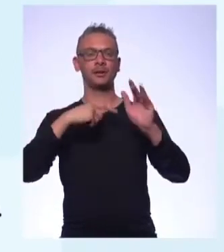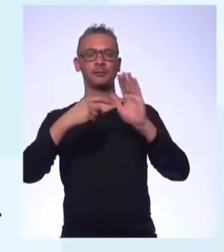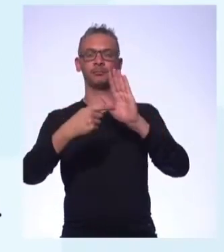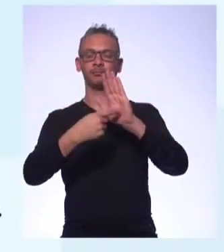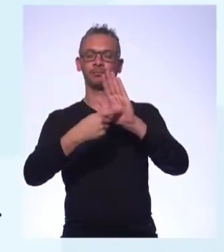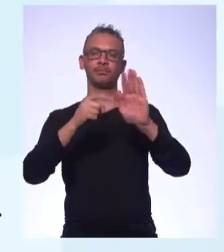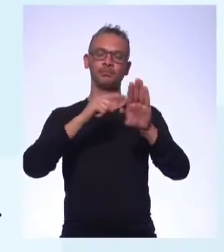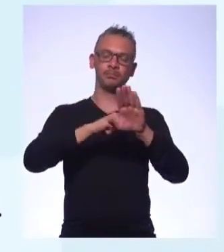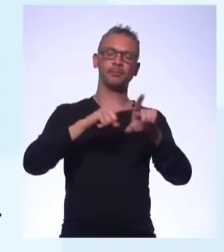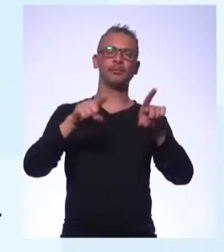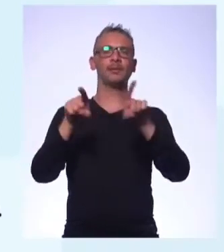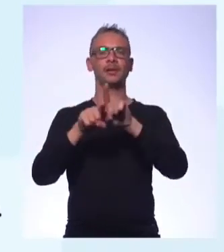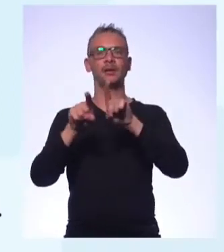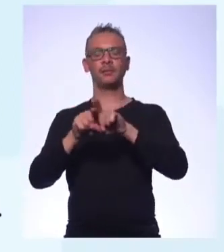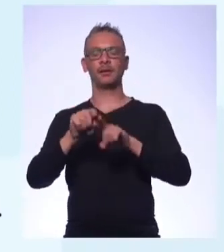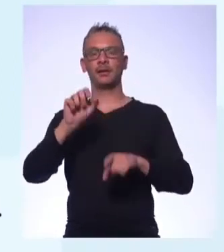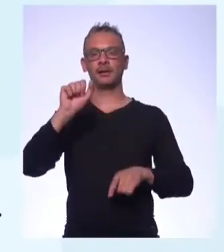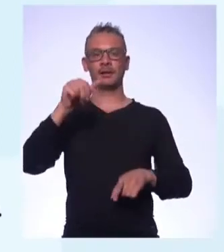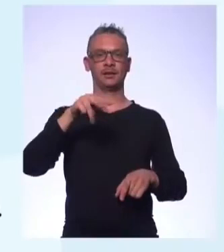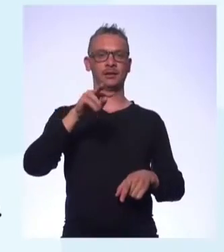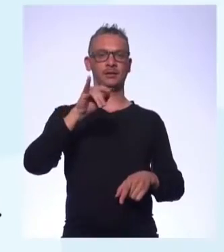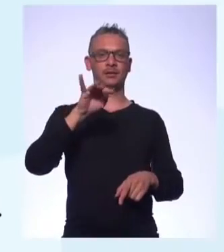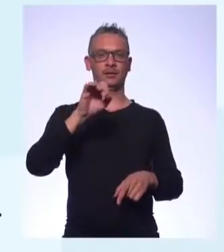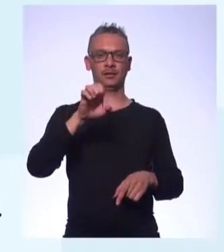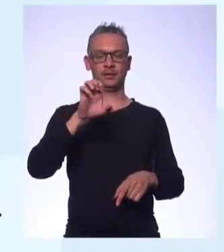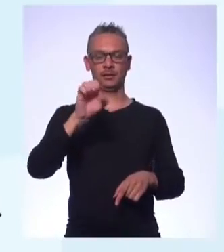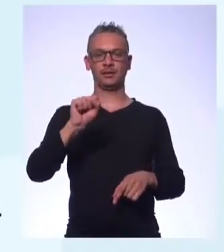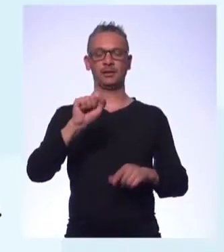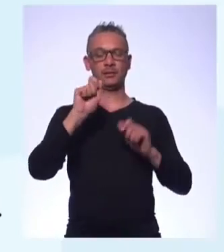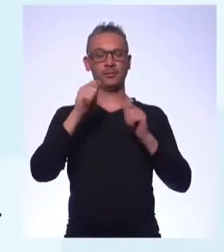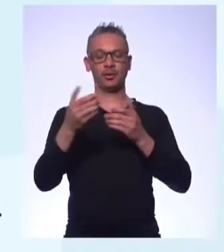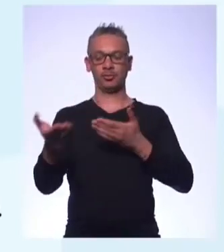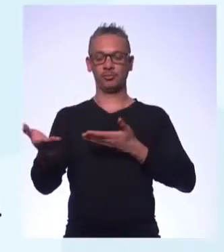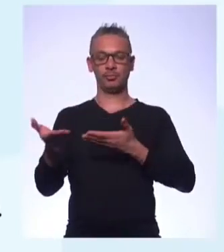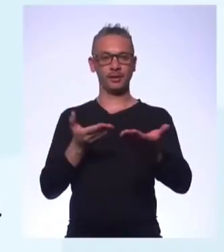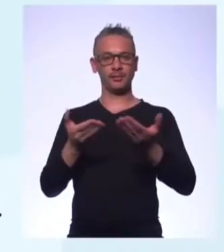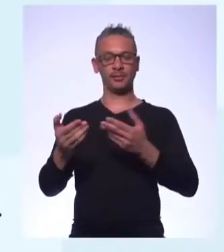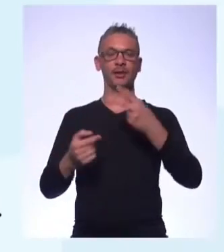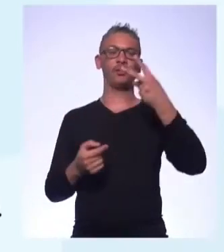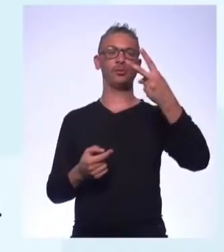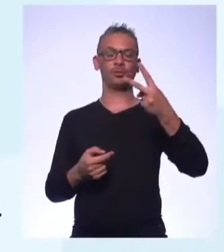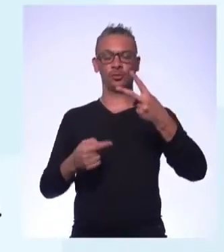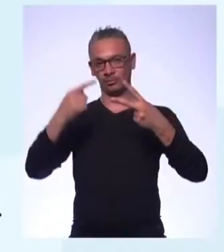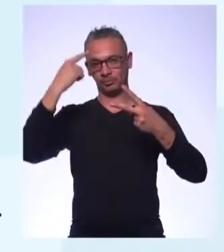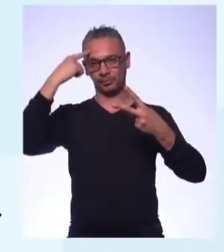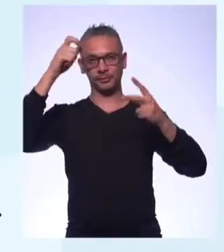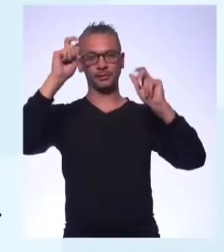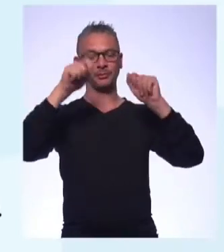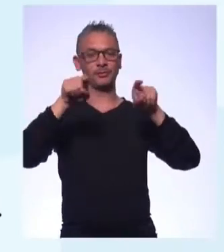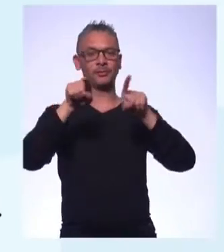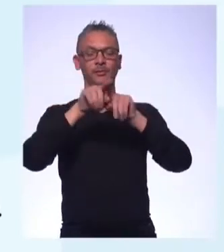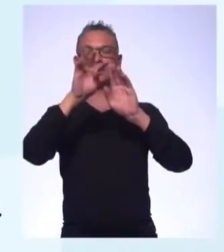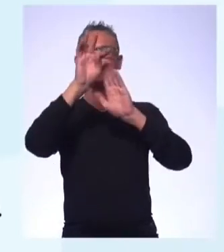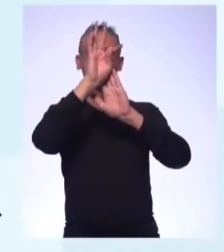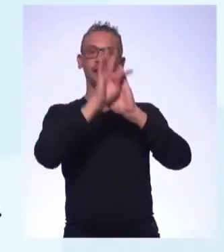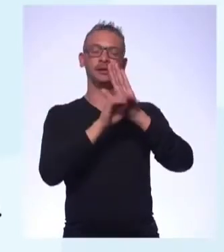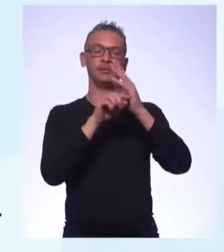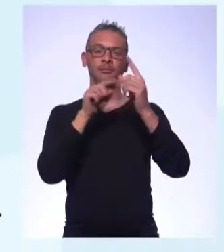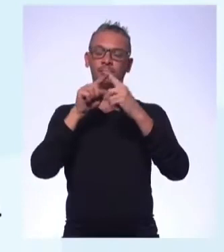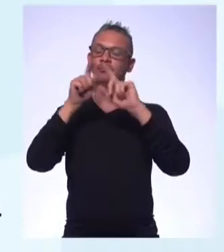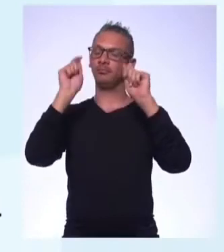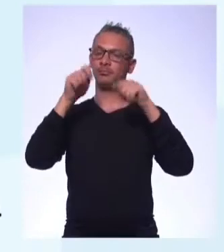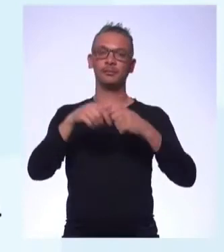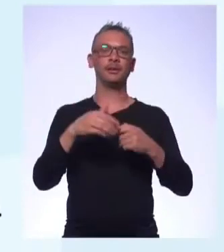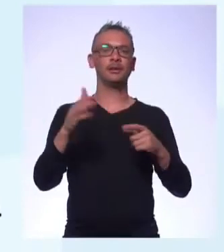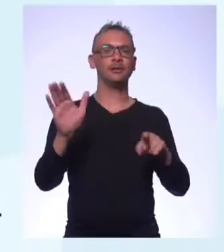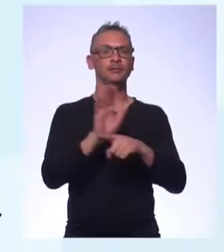de metáforas e vice-versa, né? É possível você construir, elaborar o texto e reelaborar o texto. E isso